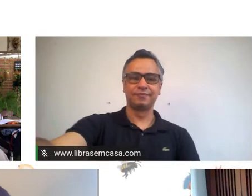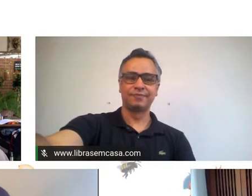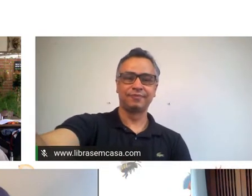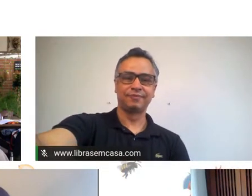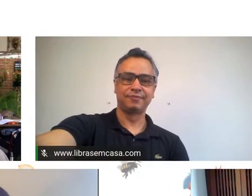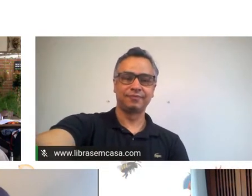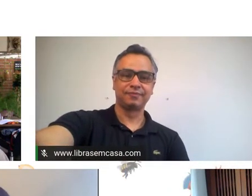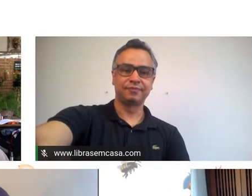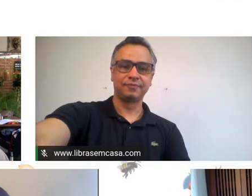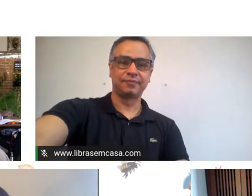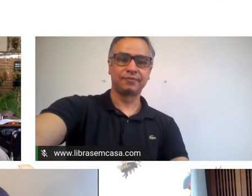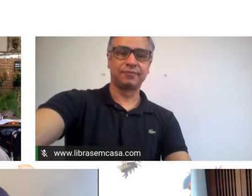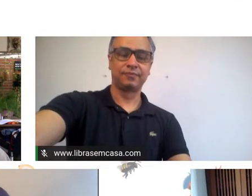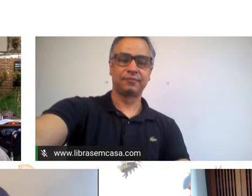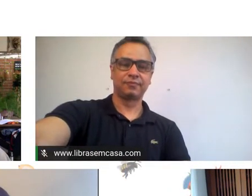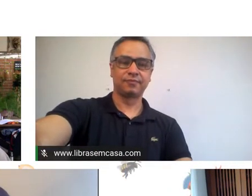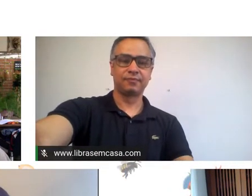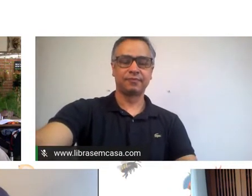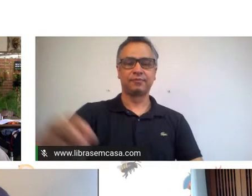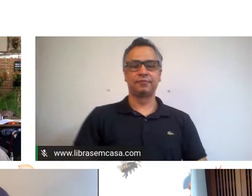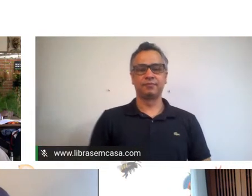Deu um pequeno eco aqui,